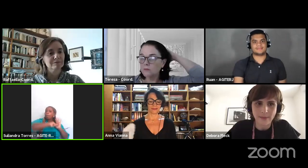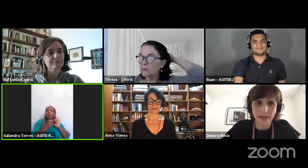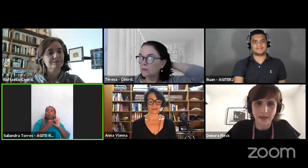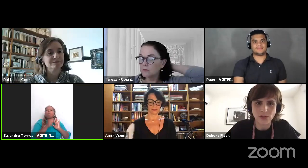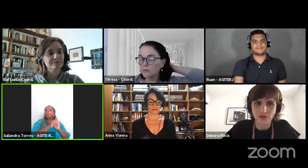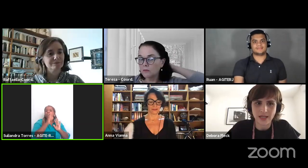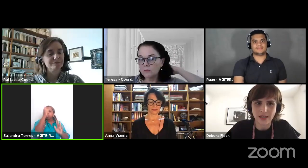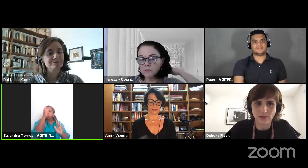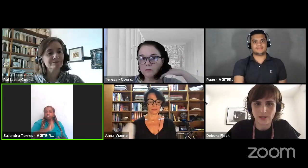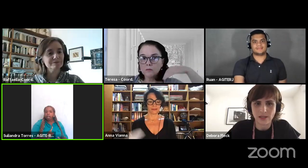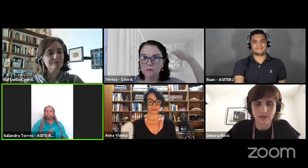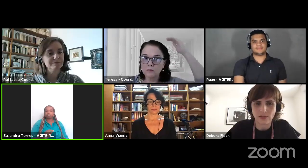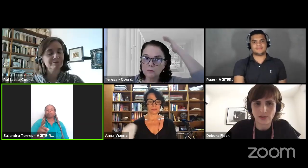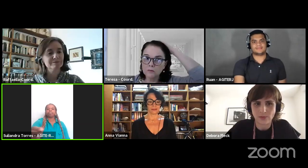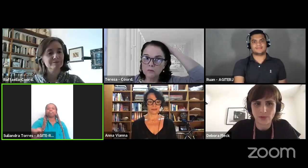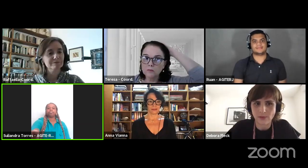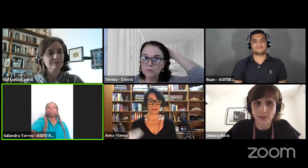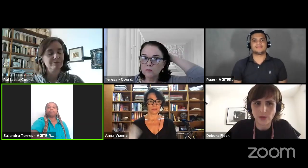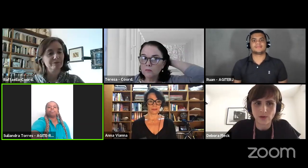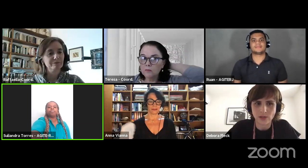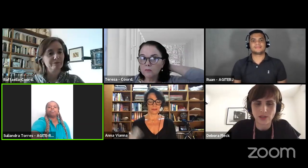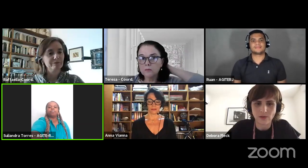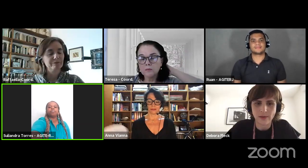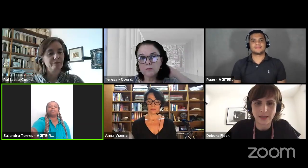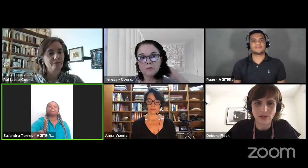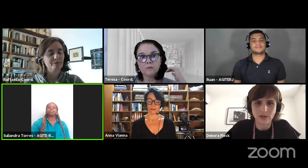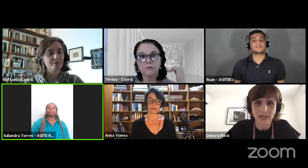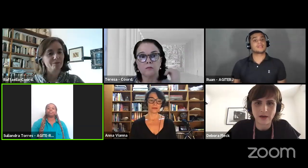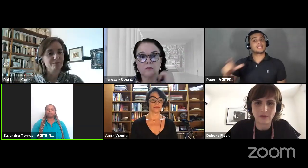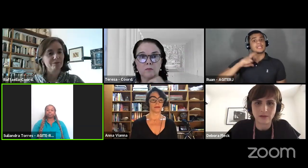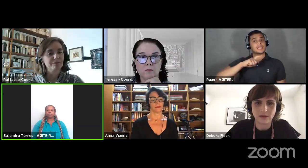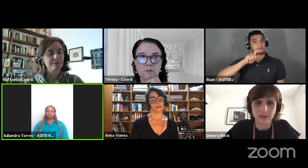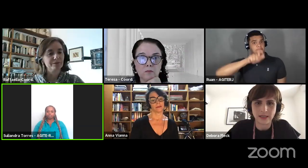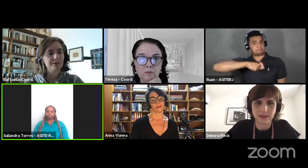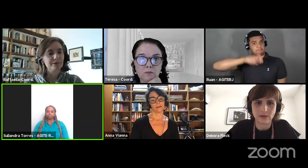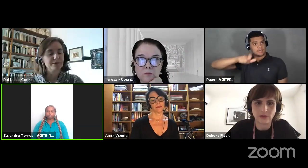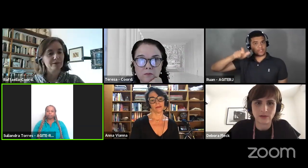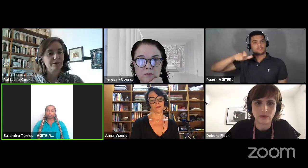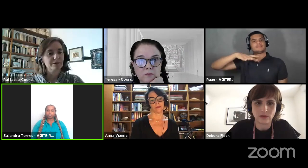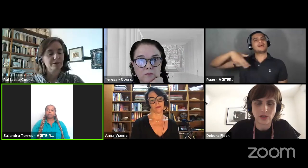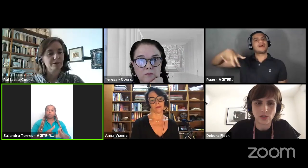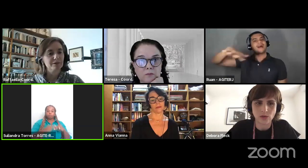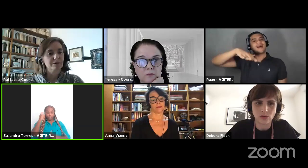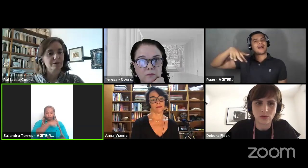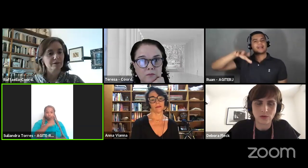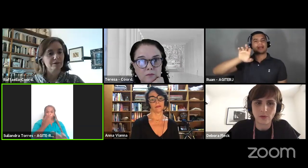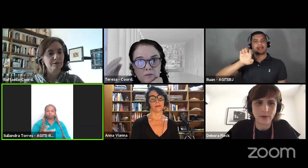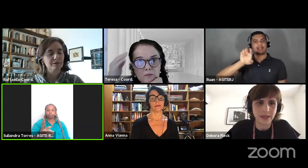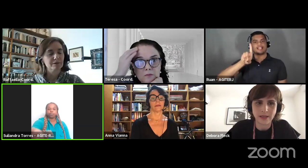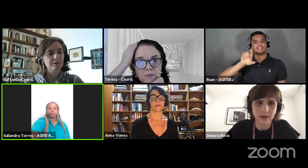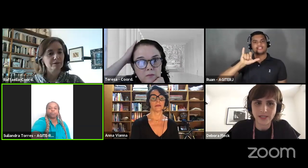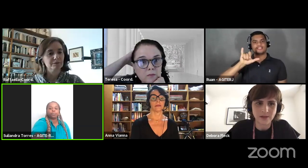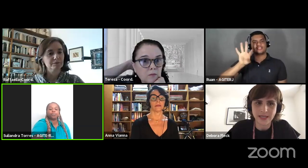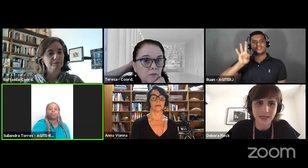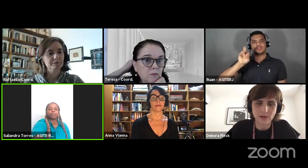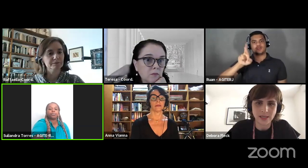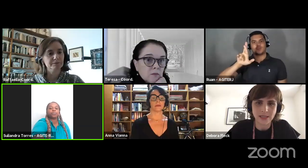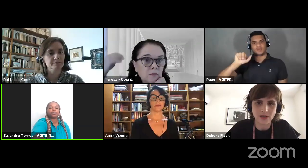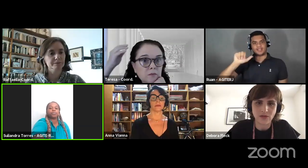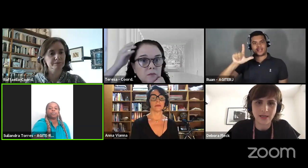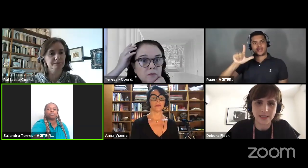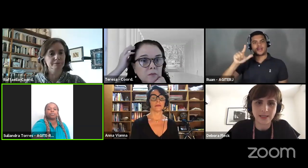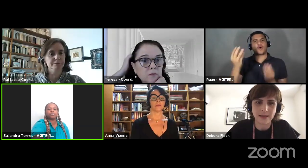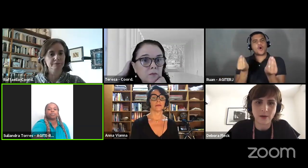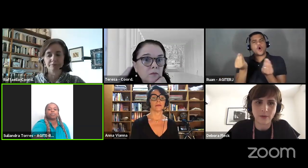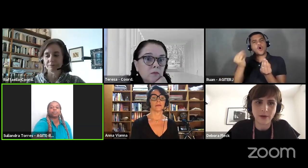não sabem, de fato, assim, tinha pessoas do mercado editorial no nosso grupo que não faziam ideia do